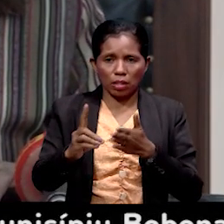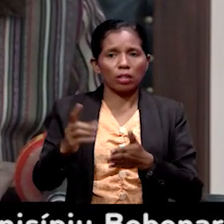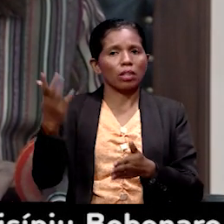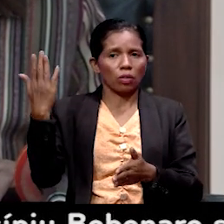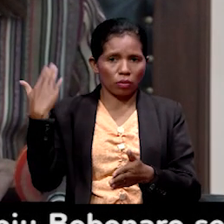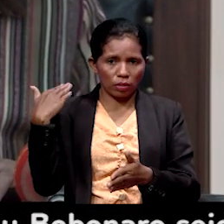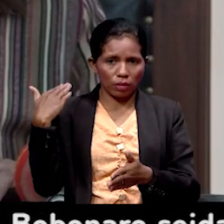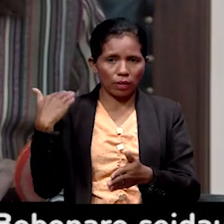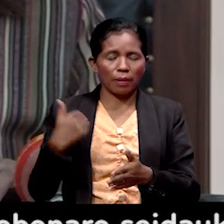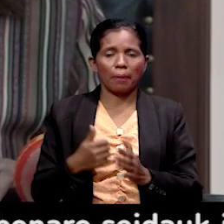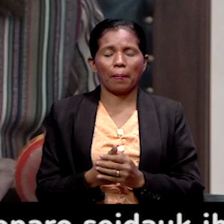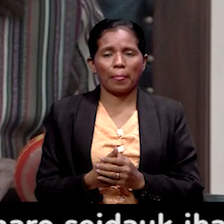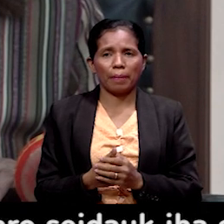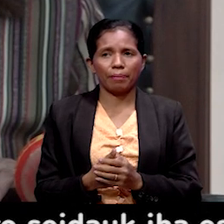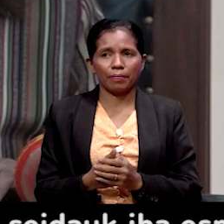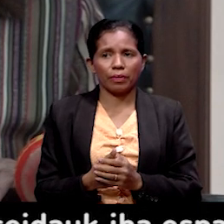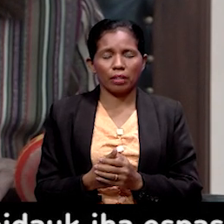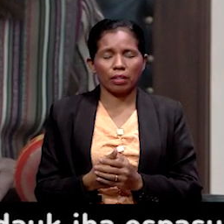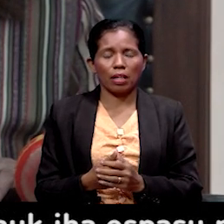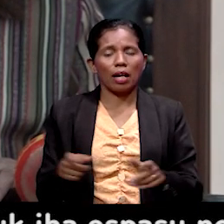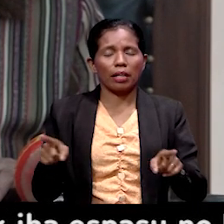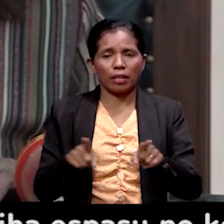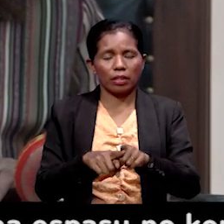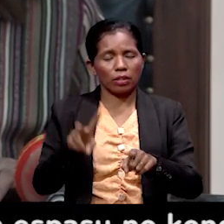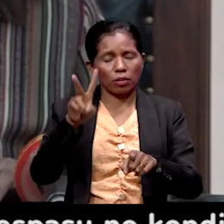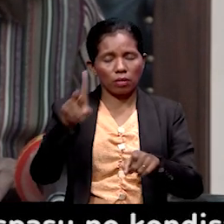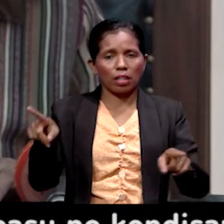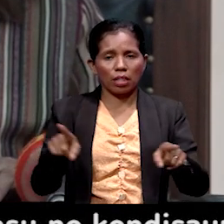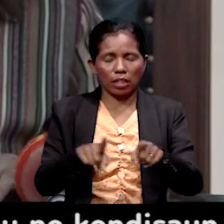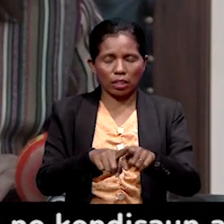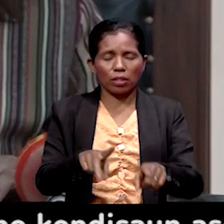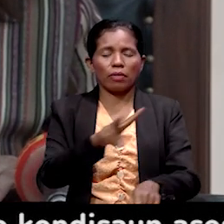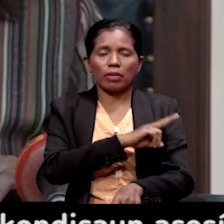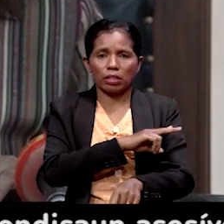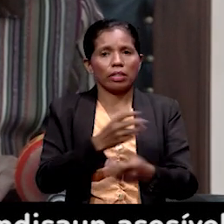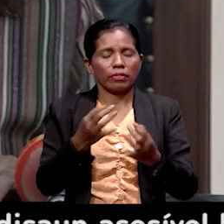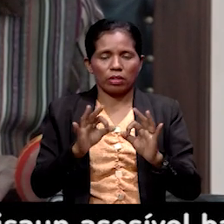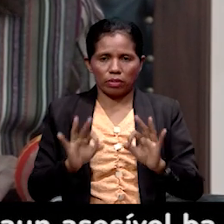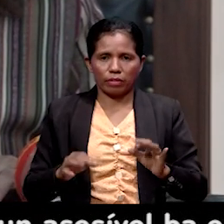Bané, Liu Dobro, Fale Siranebe, Maca, Retam Vacina ou não.